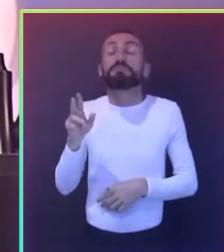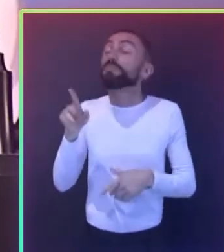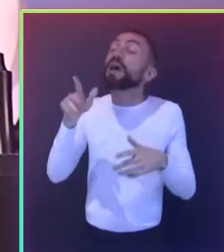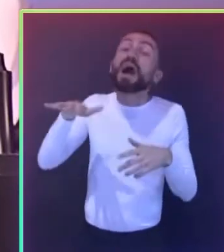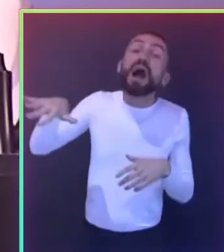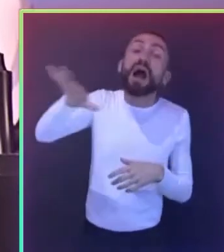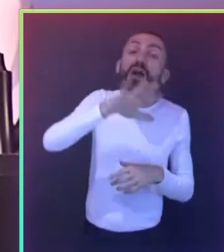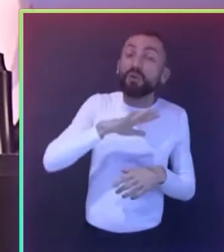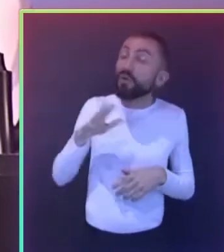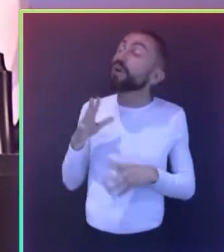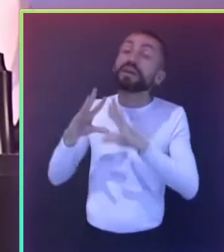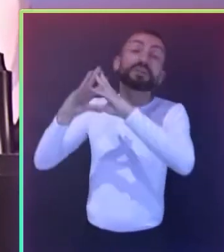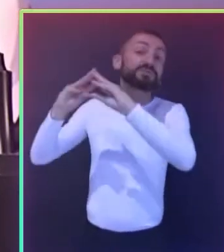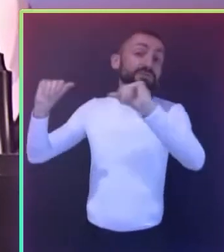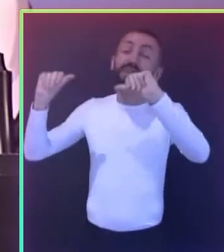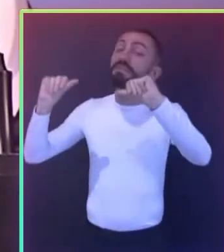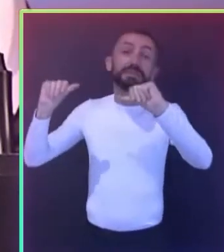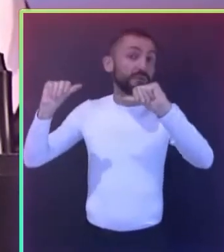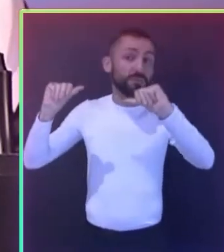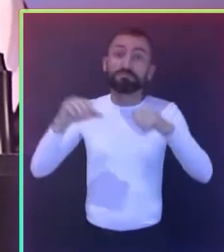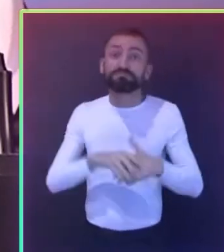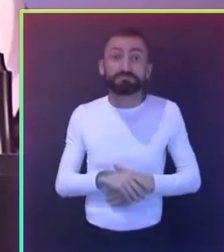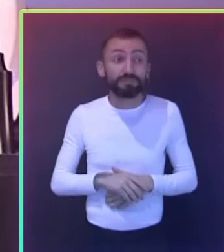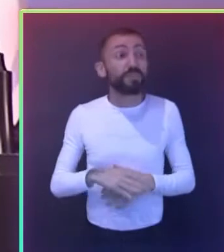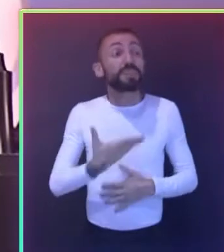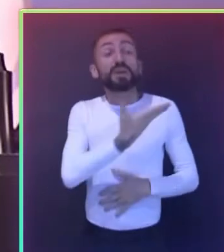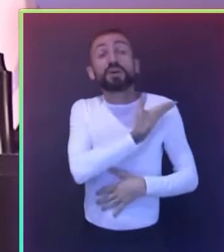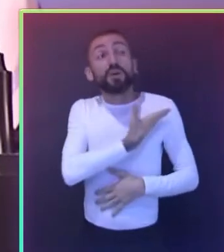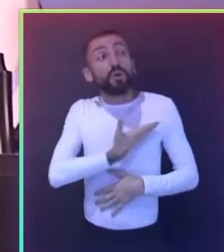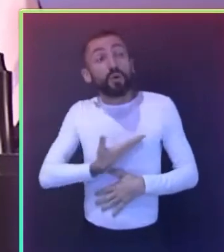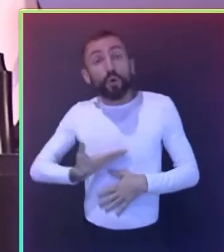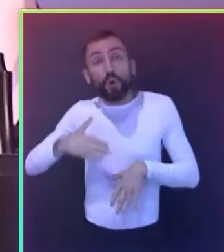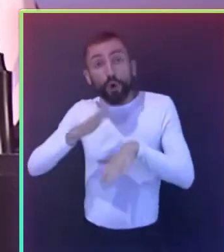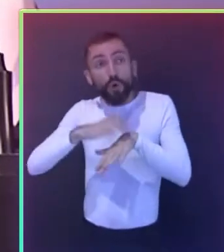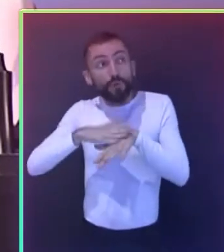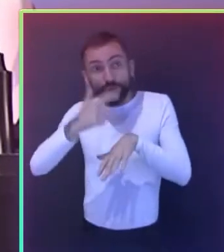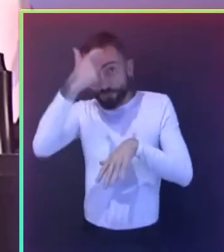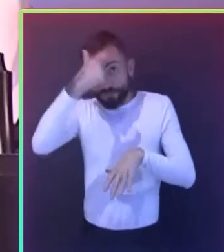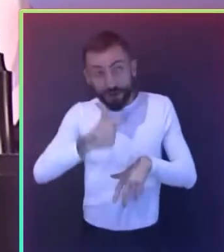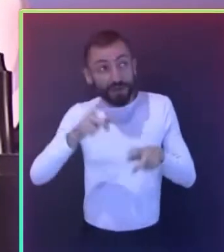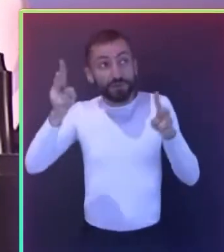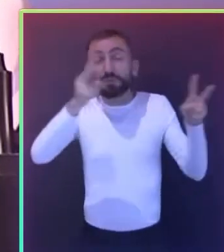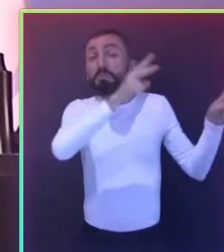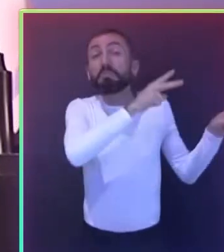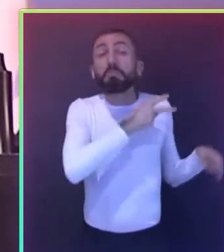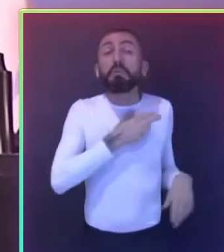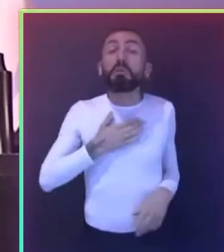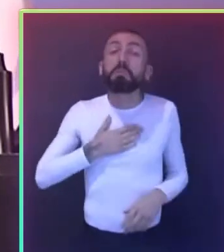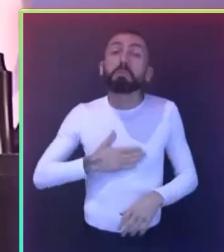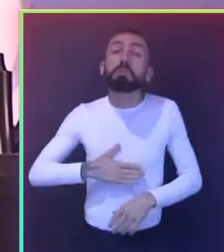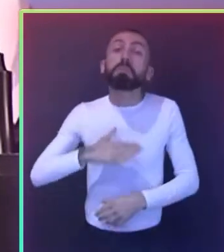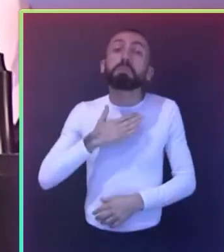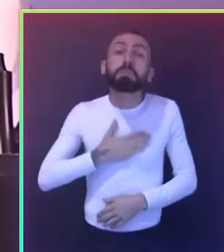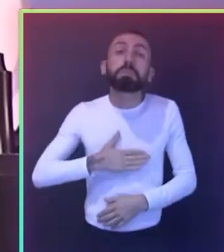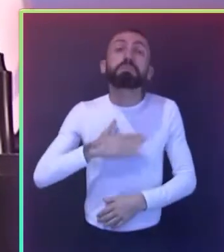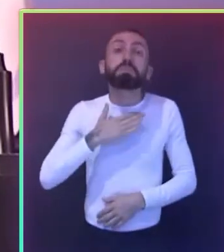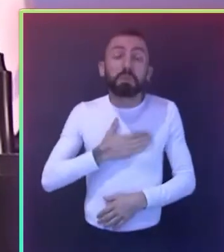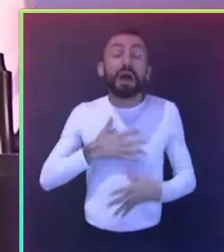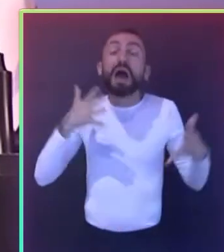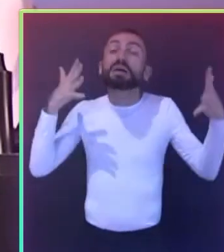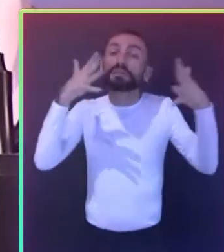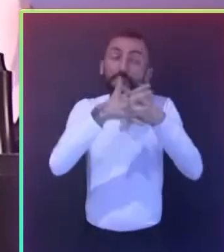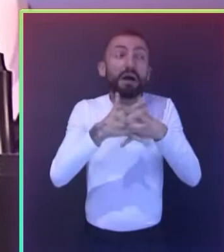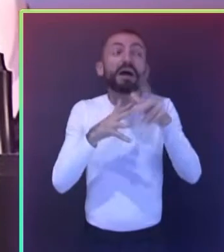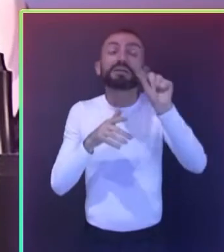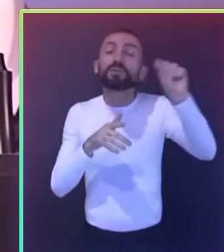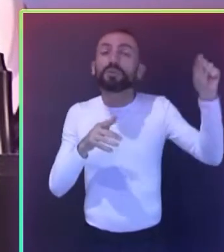situação tão de Mica a inércia dos governantes potencializem muito seus arquivos os políticos ideológicos